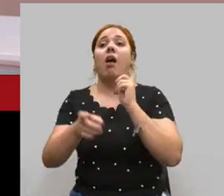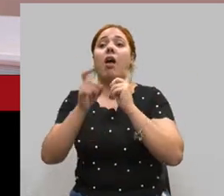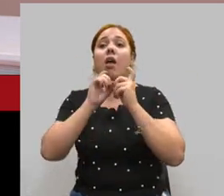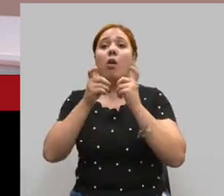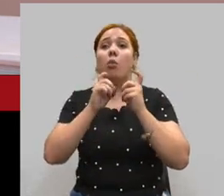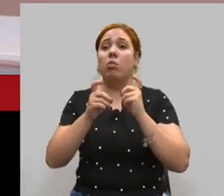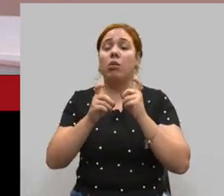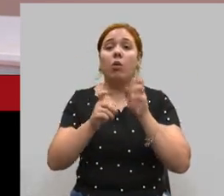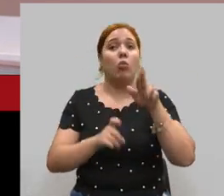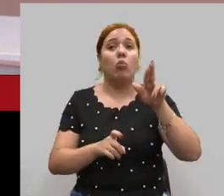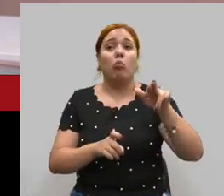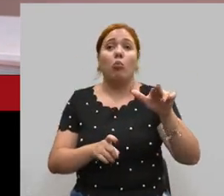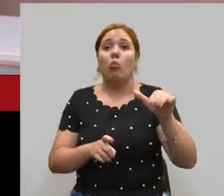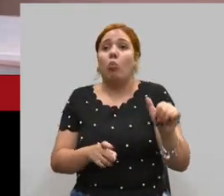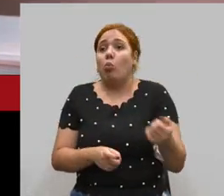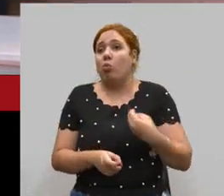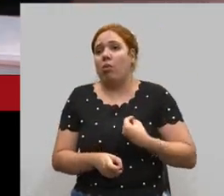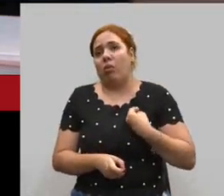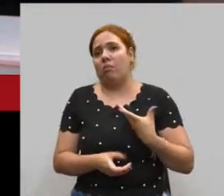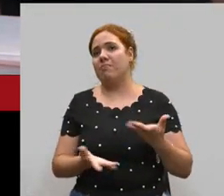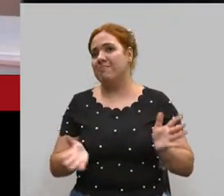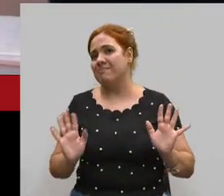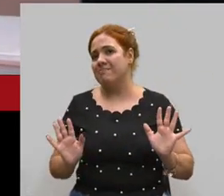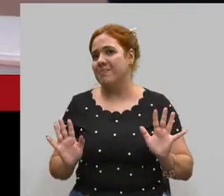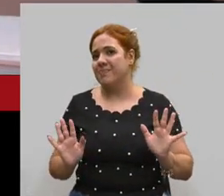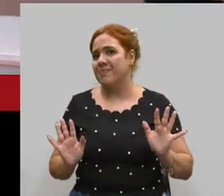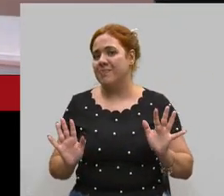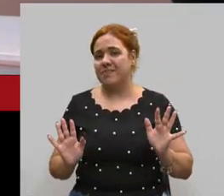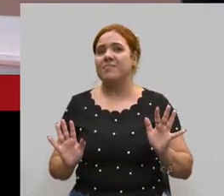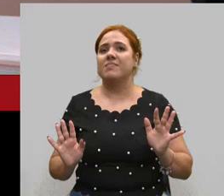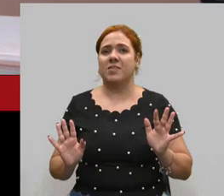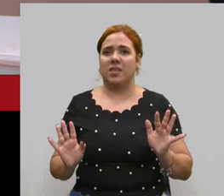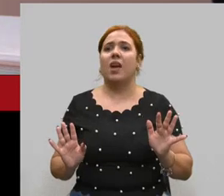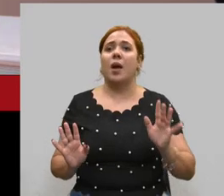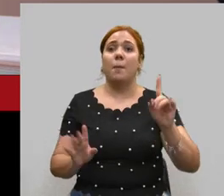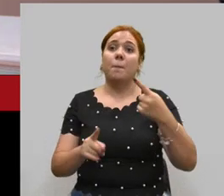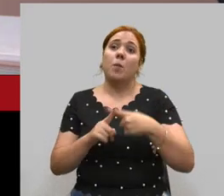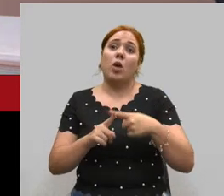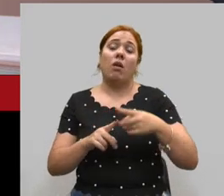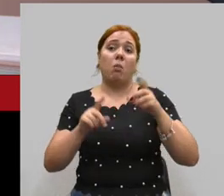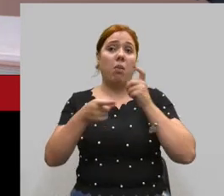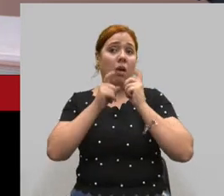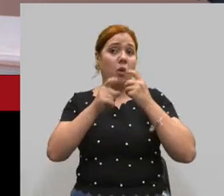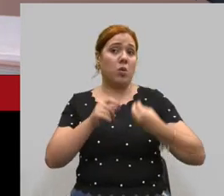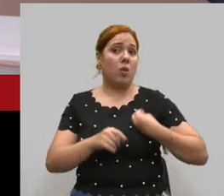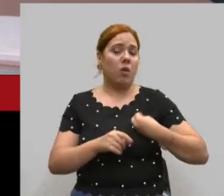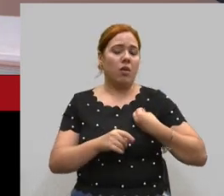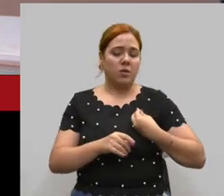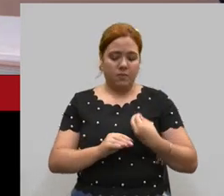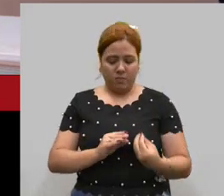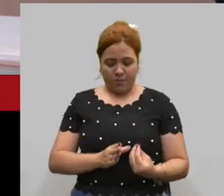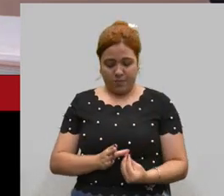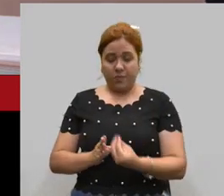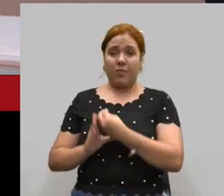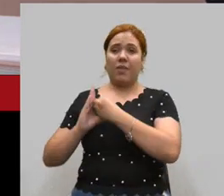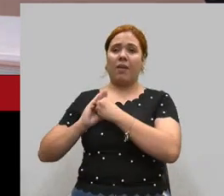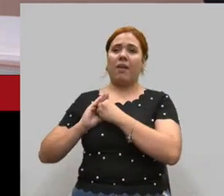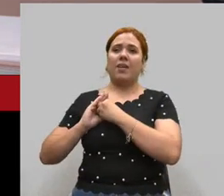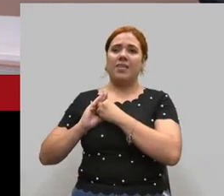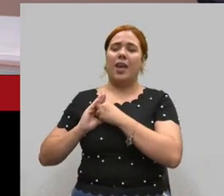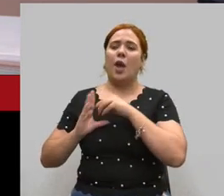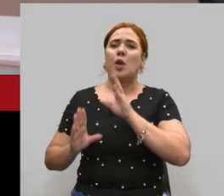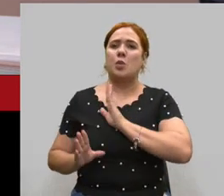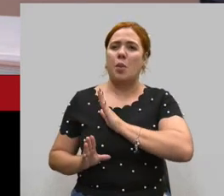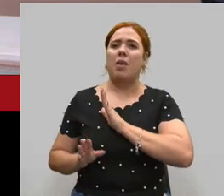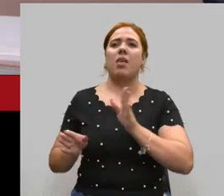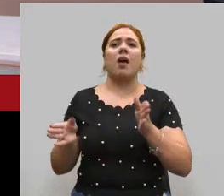oportunidade de presenciar eh em cada pessoa criaria uma semente de inclusão para as pessoas que T essa